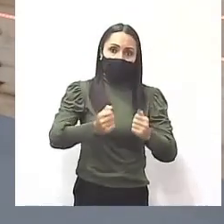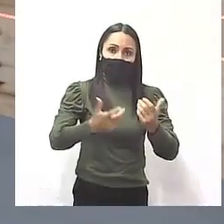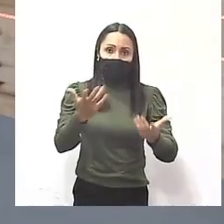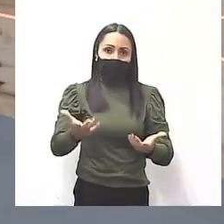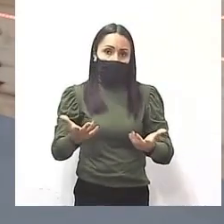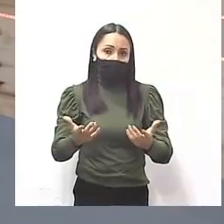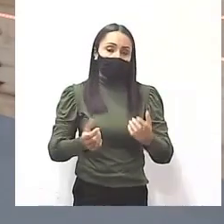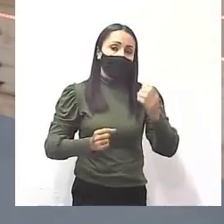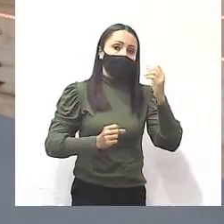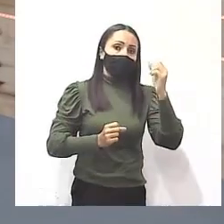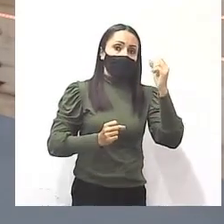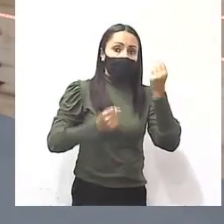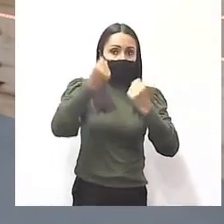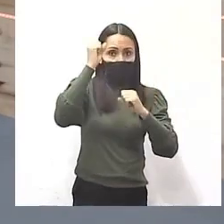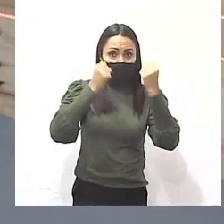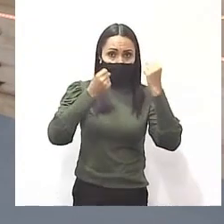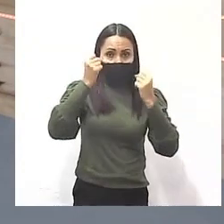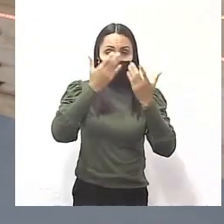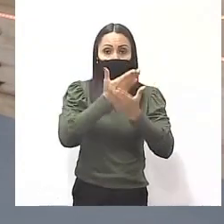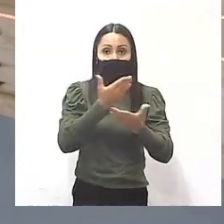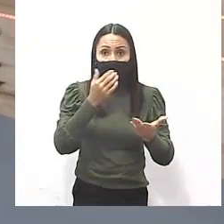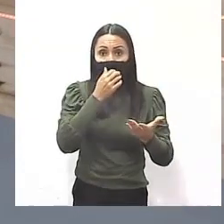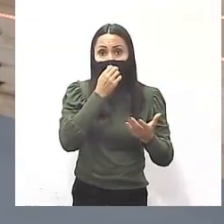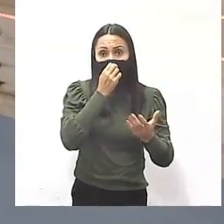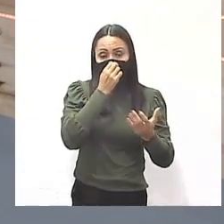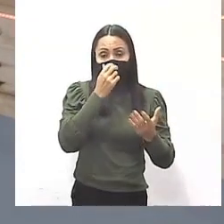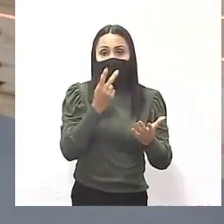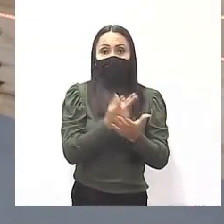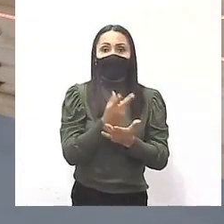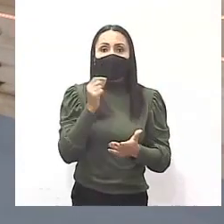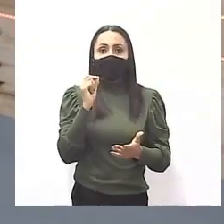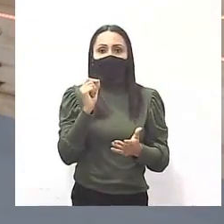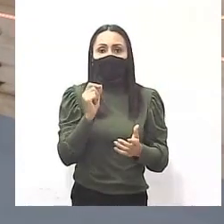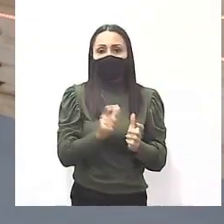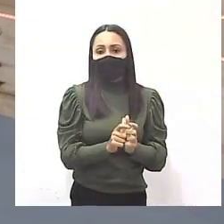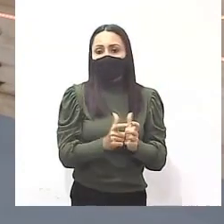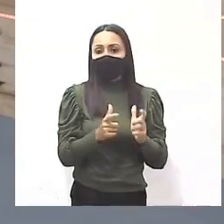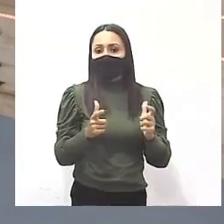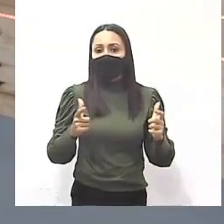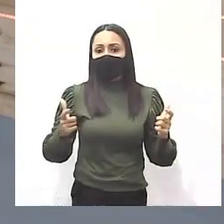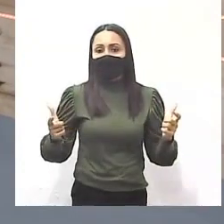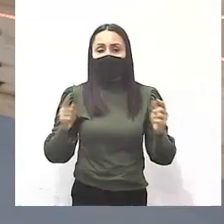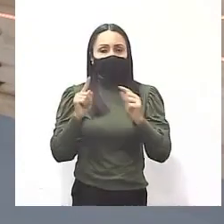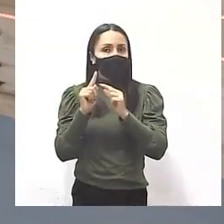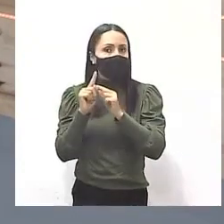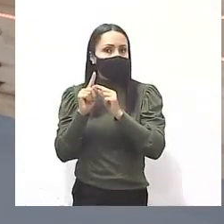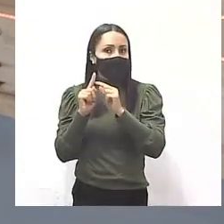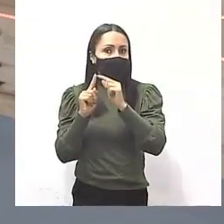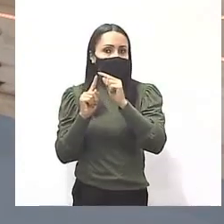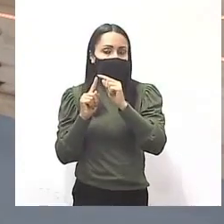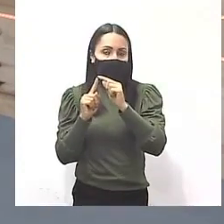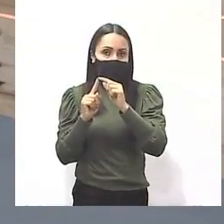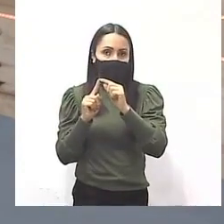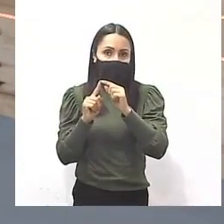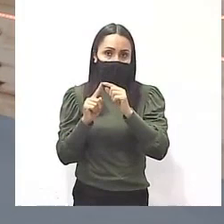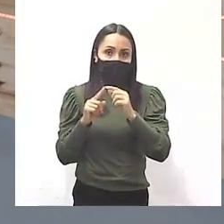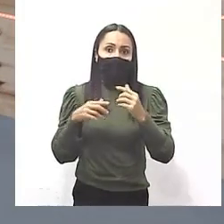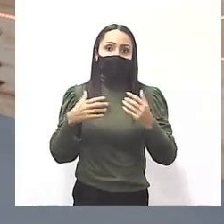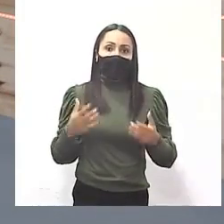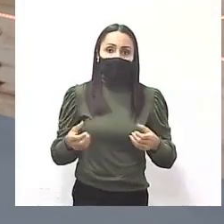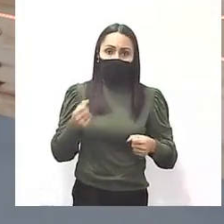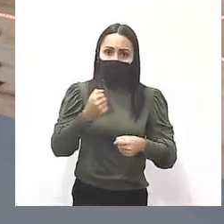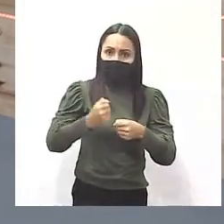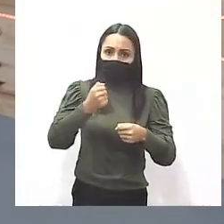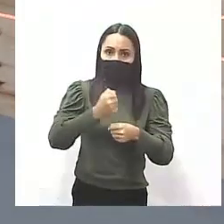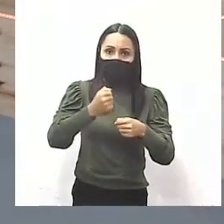automóveis, indústrias, o que foi que aconteceu? Aconteceu que teve um aumento dessa temperatura. A construção de